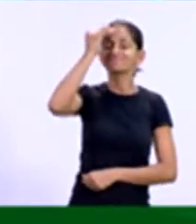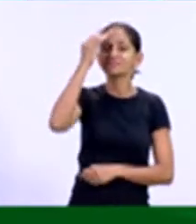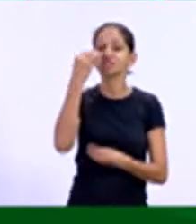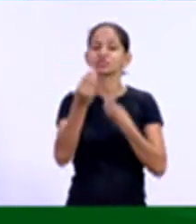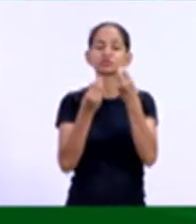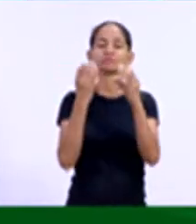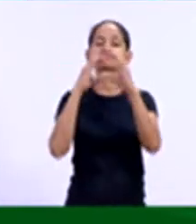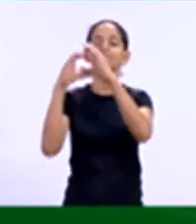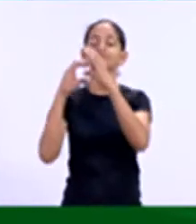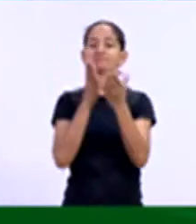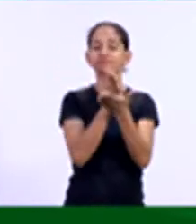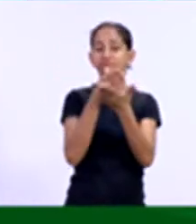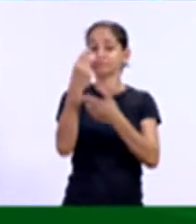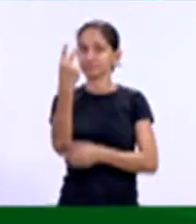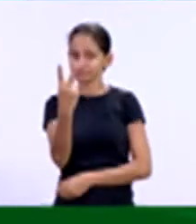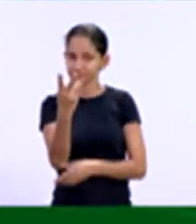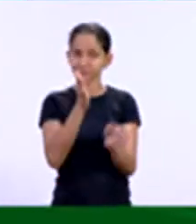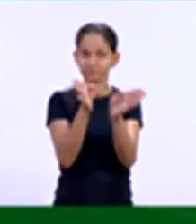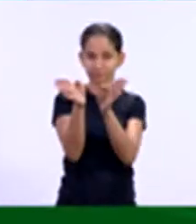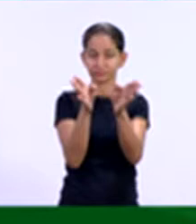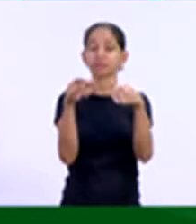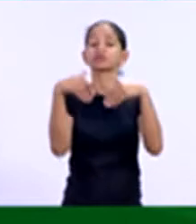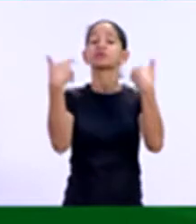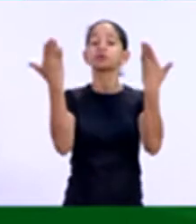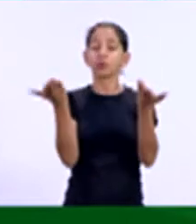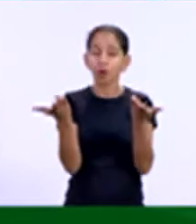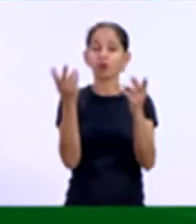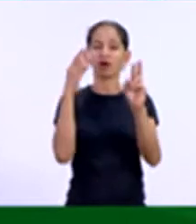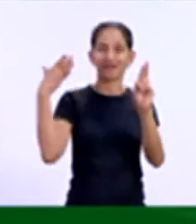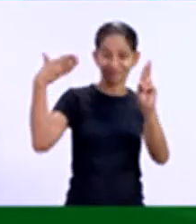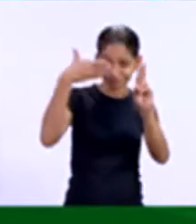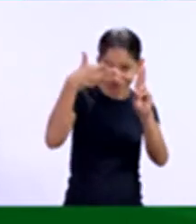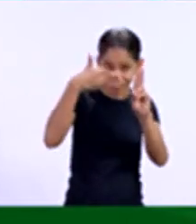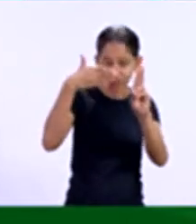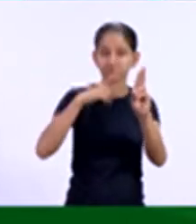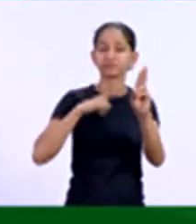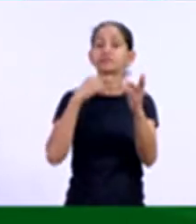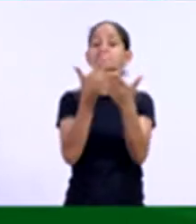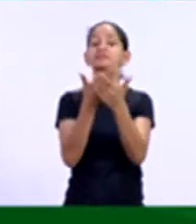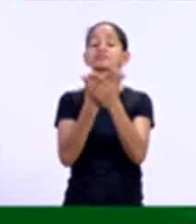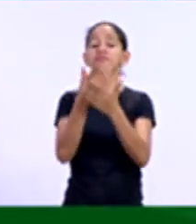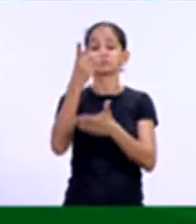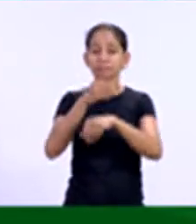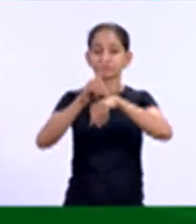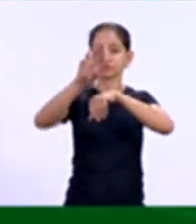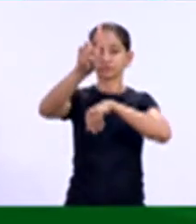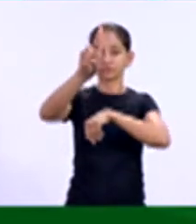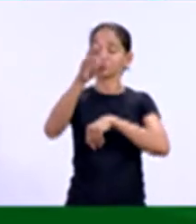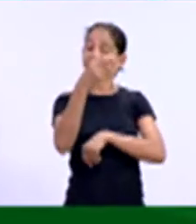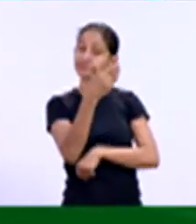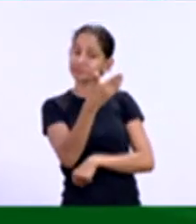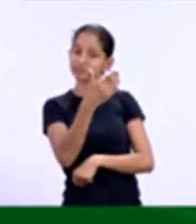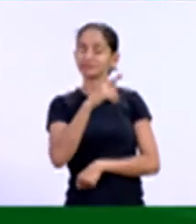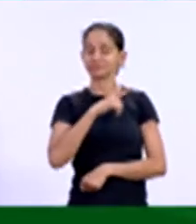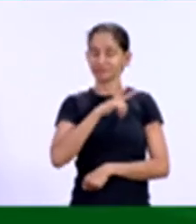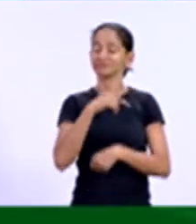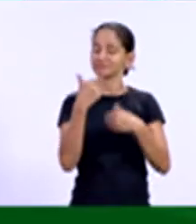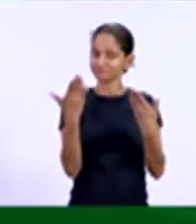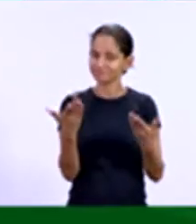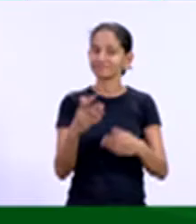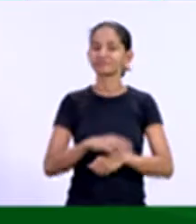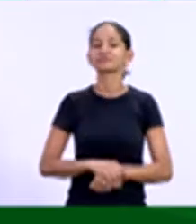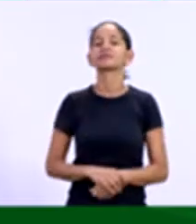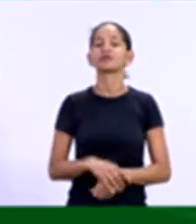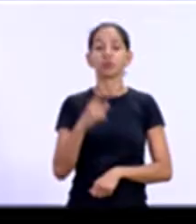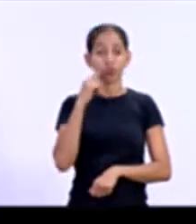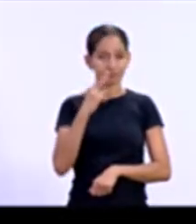ser dividida em 2. A nossa referência para essa afirmação vem dos estudos da doutora em educação Vani Moreira Kensky.